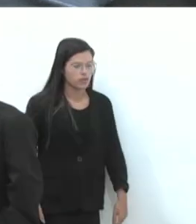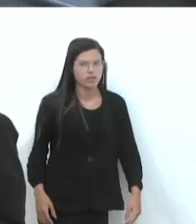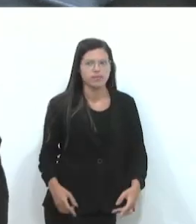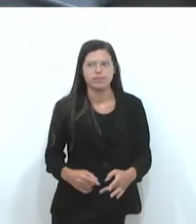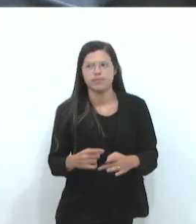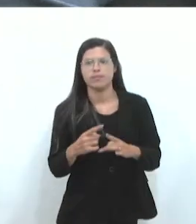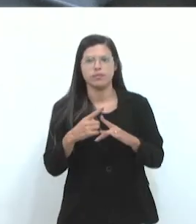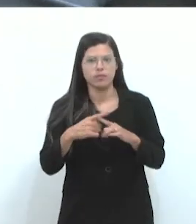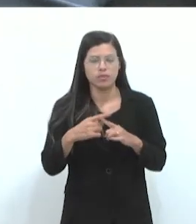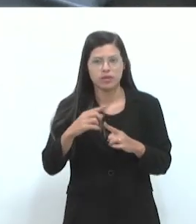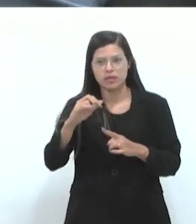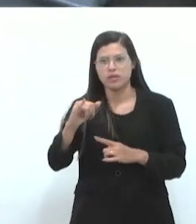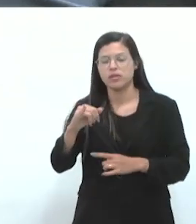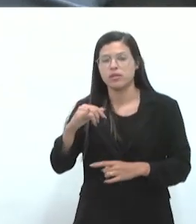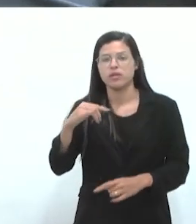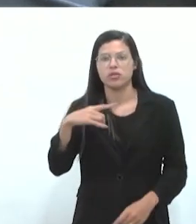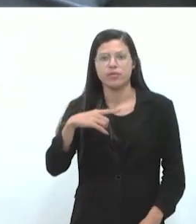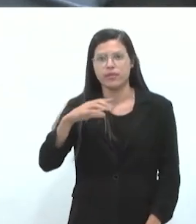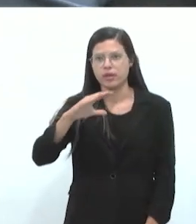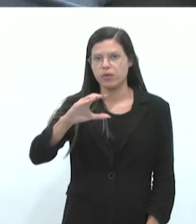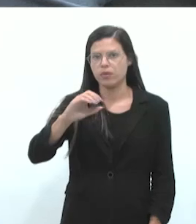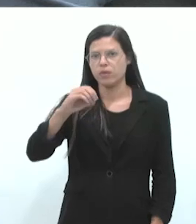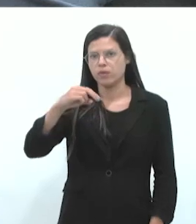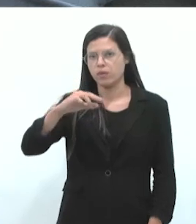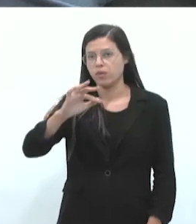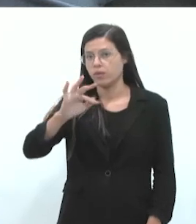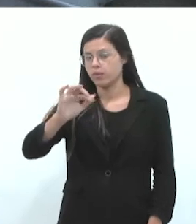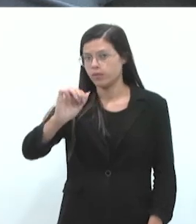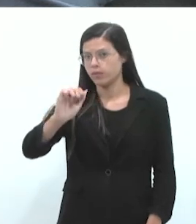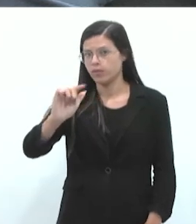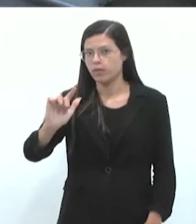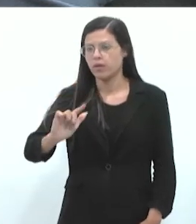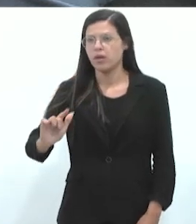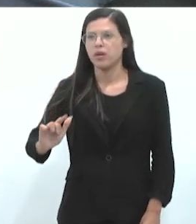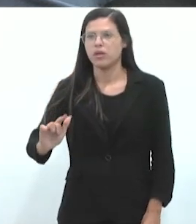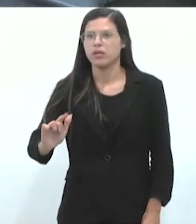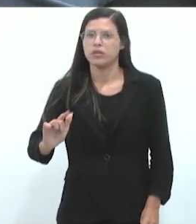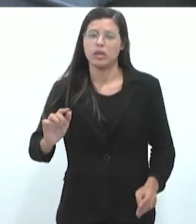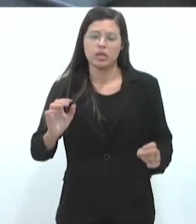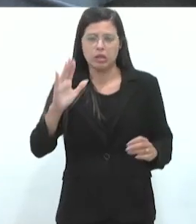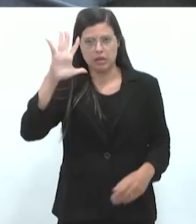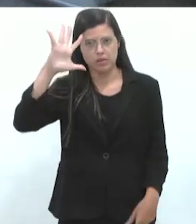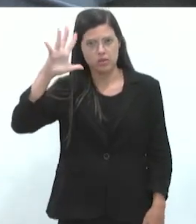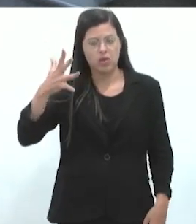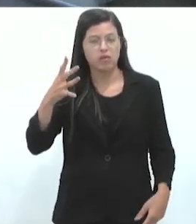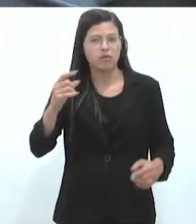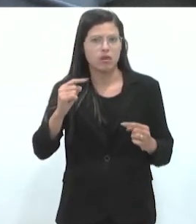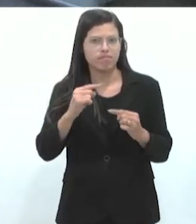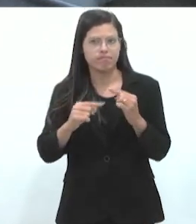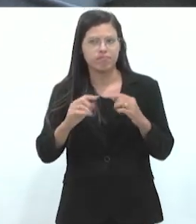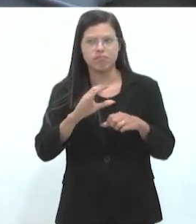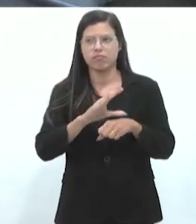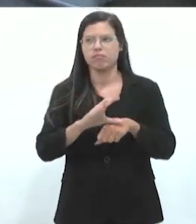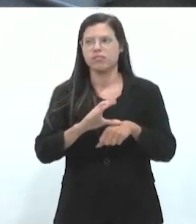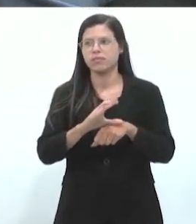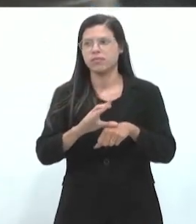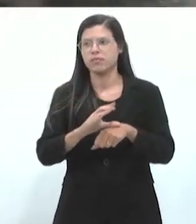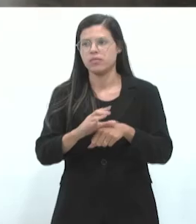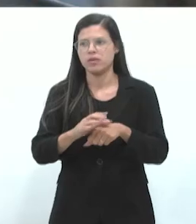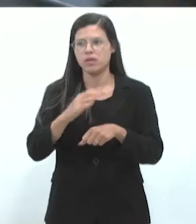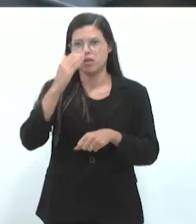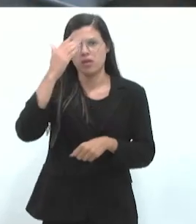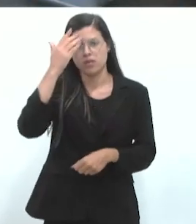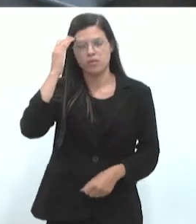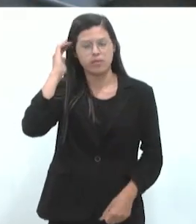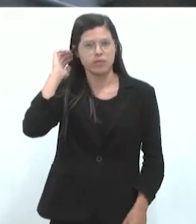CONFAS, aí susta a inconstitucionalidade. Então, no meu entendimento, esse projeto está